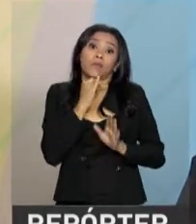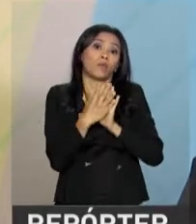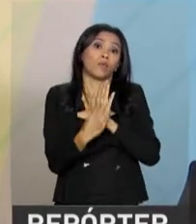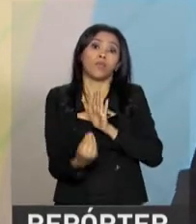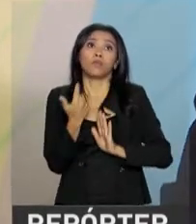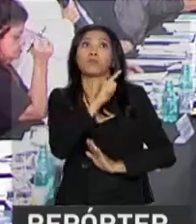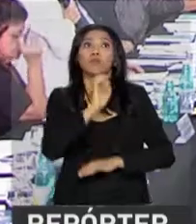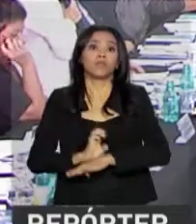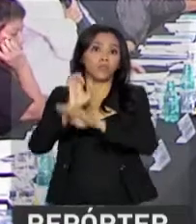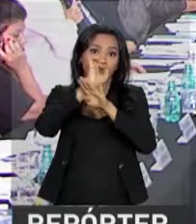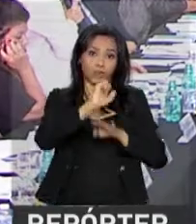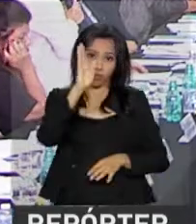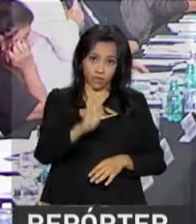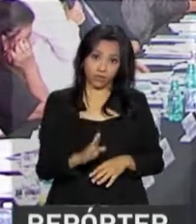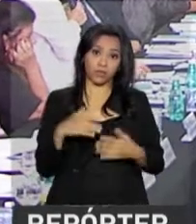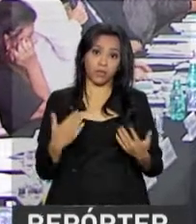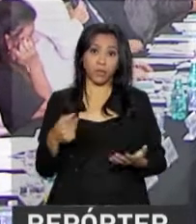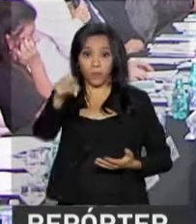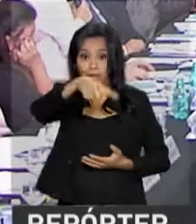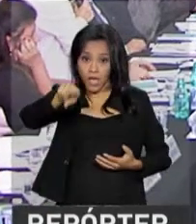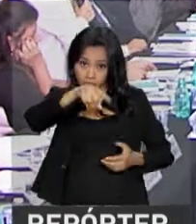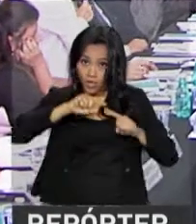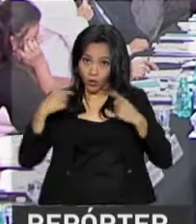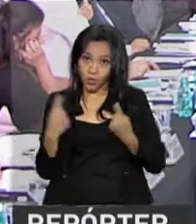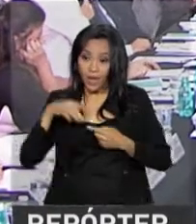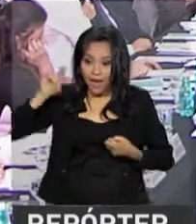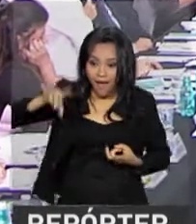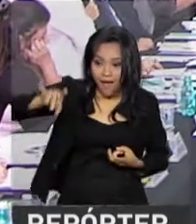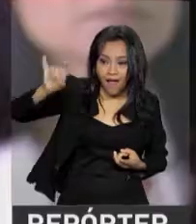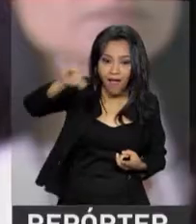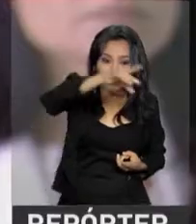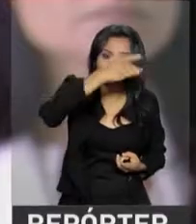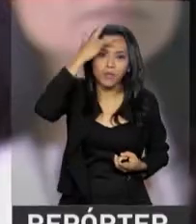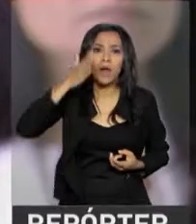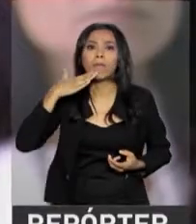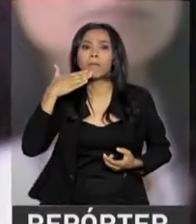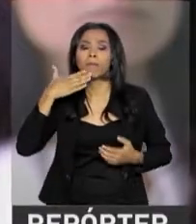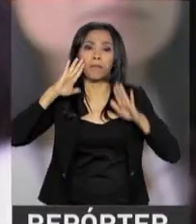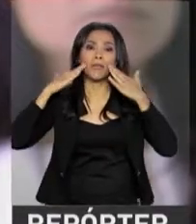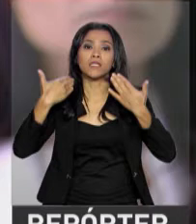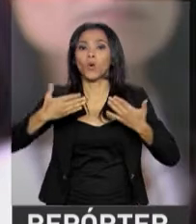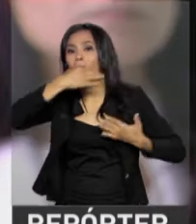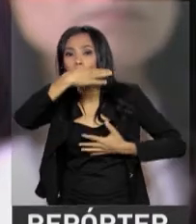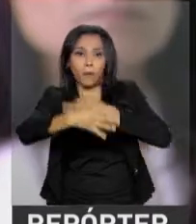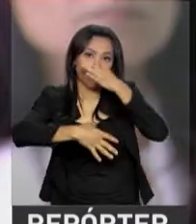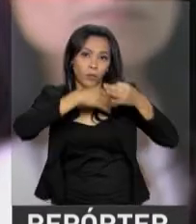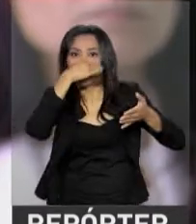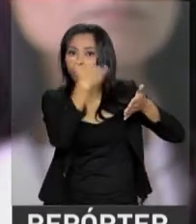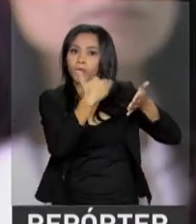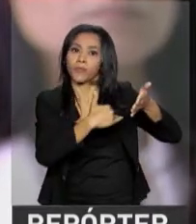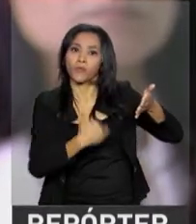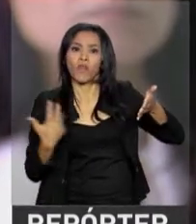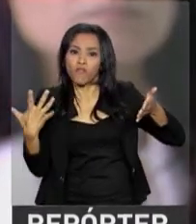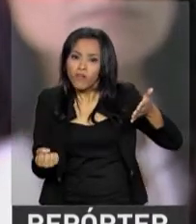estados brasileiros. Os conselheiros apresentaram novas sugestões ao governo nessa área, destacando a necessidade de discutir